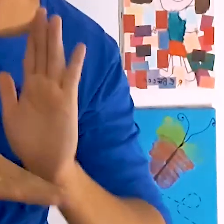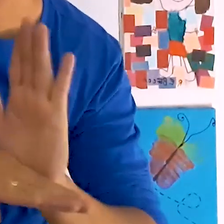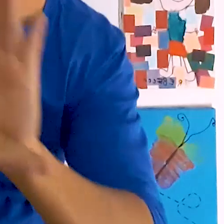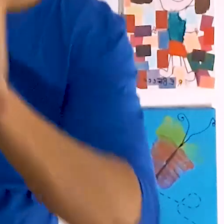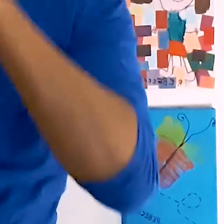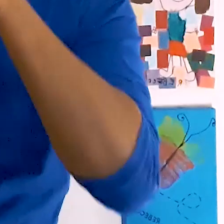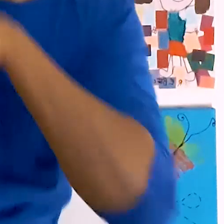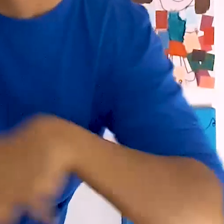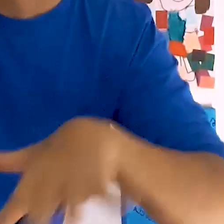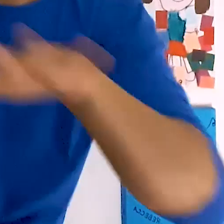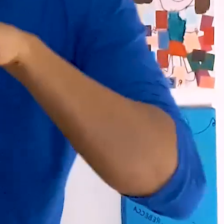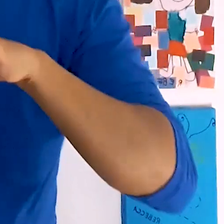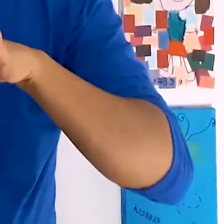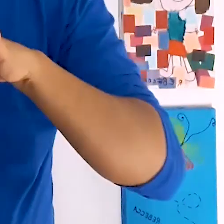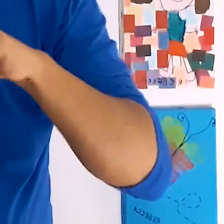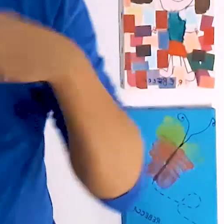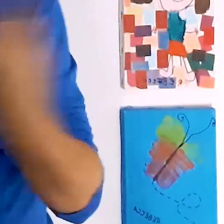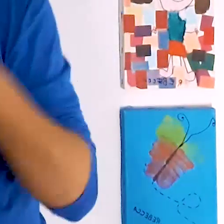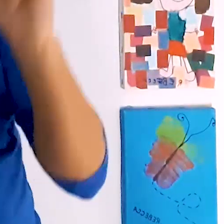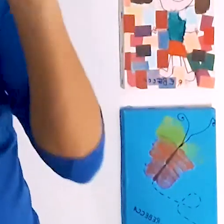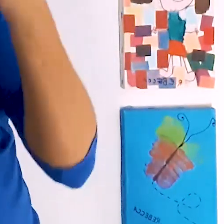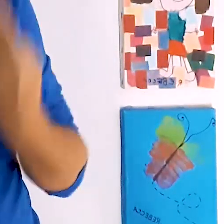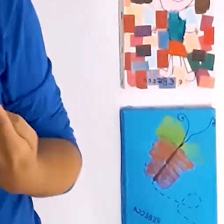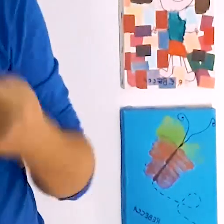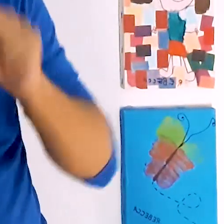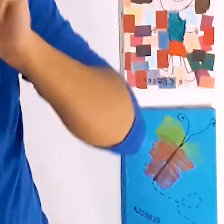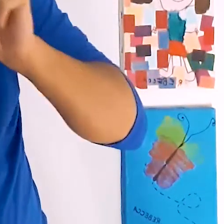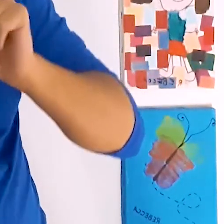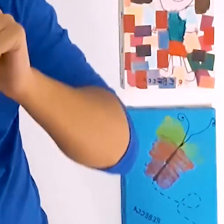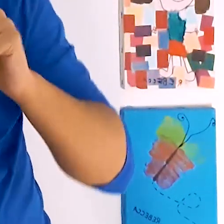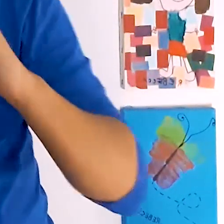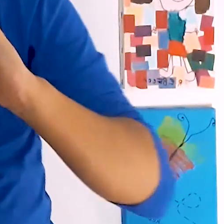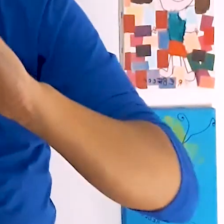da roda, contribuiu muito com todos nós.